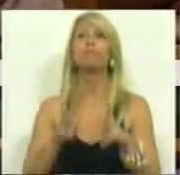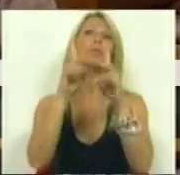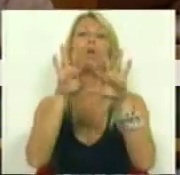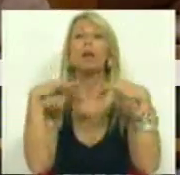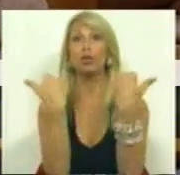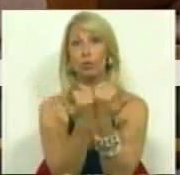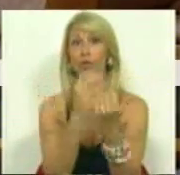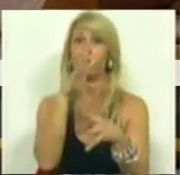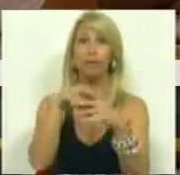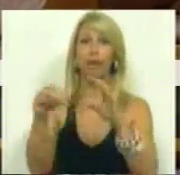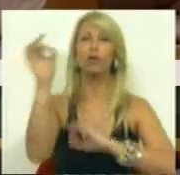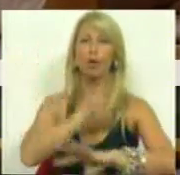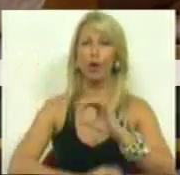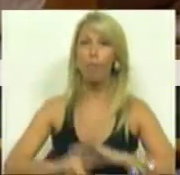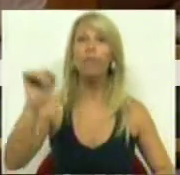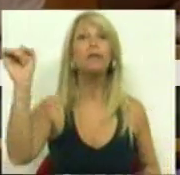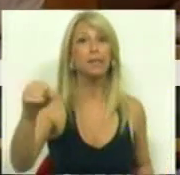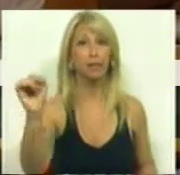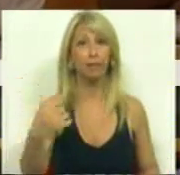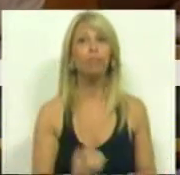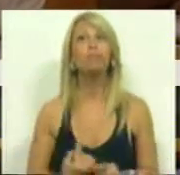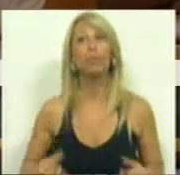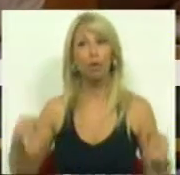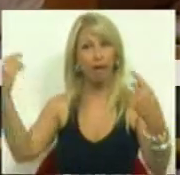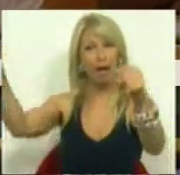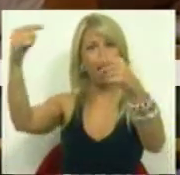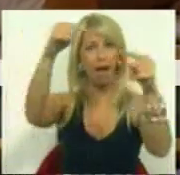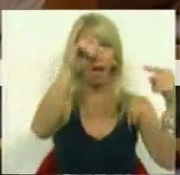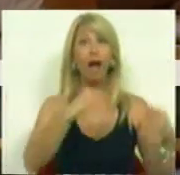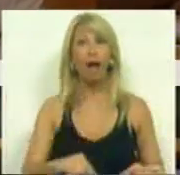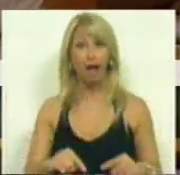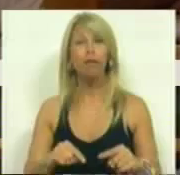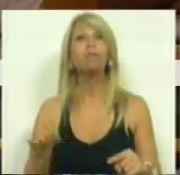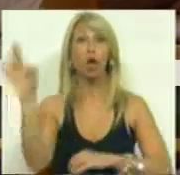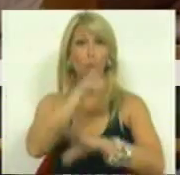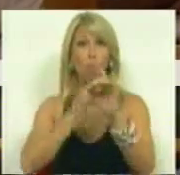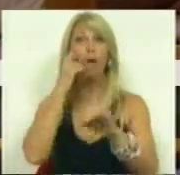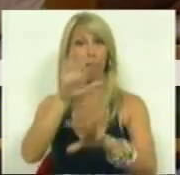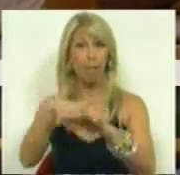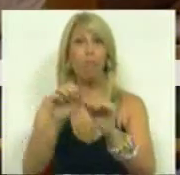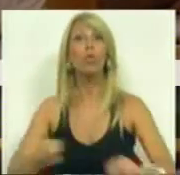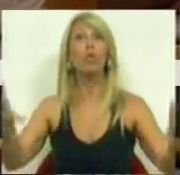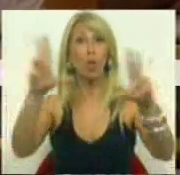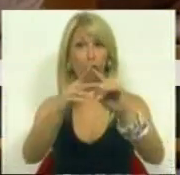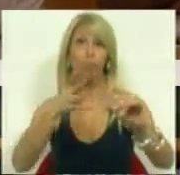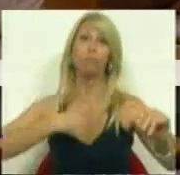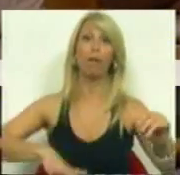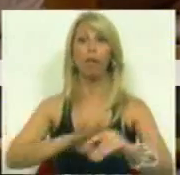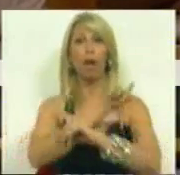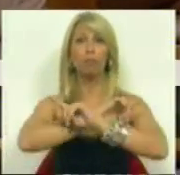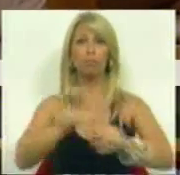social na Europa. Sim, porque há quem na Europa seja novo ator e queira impedir que haja